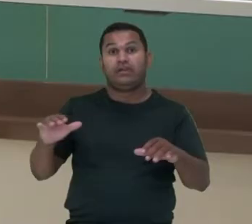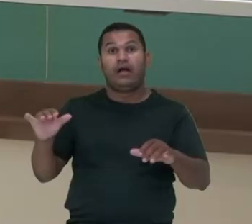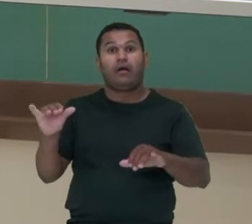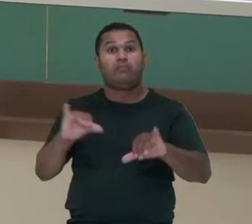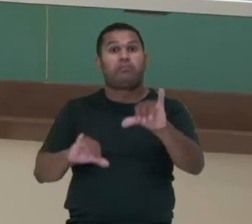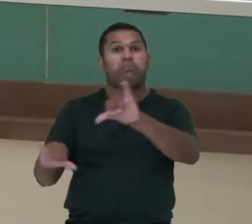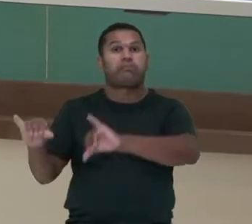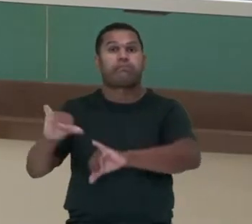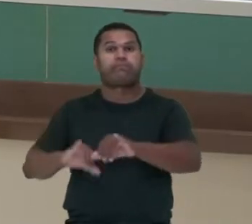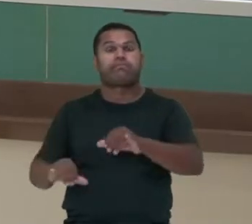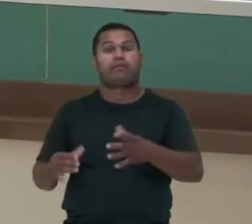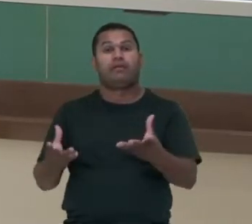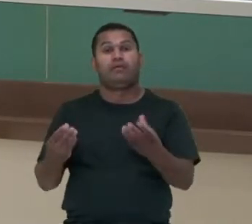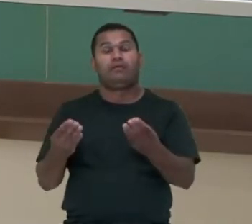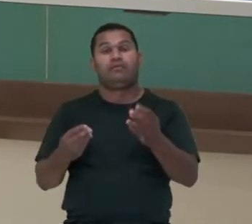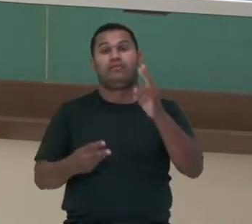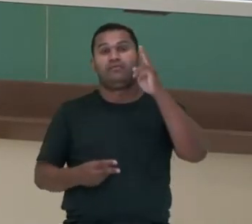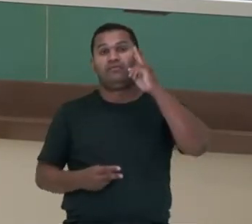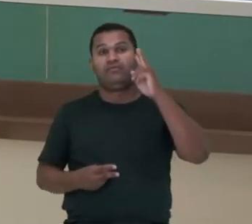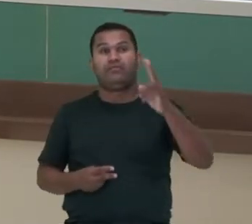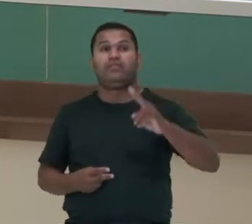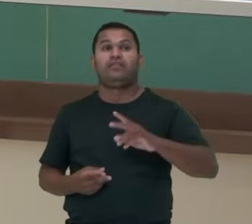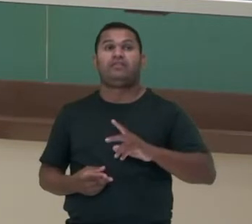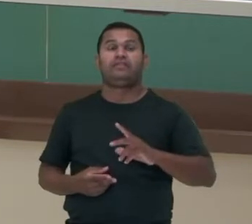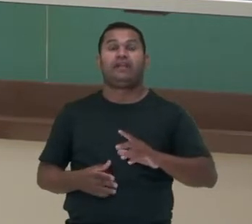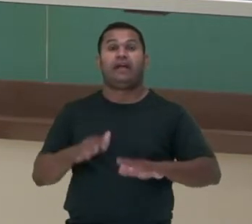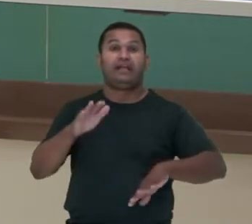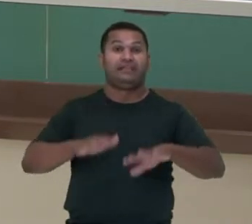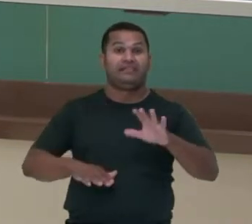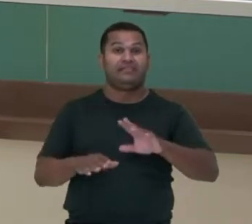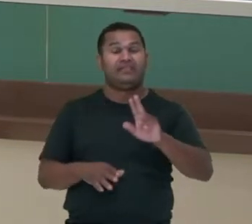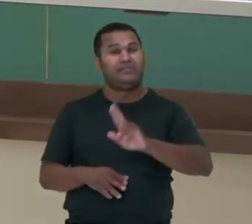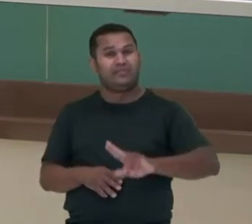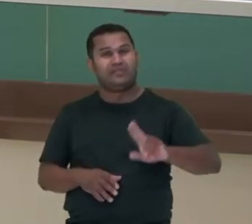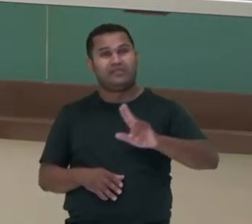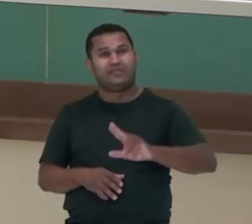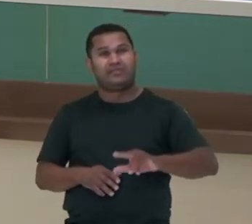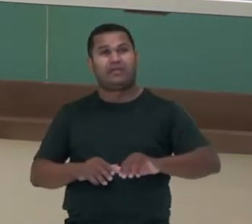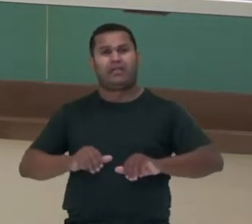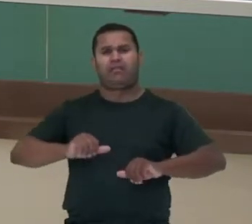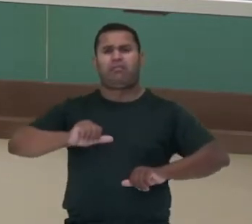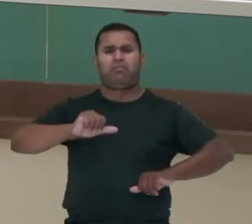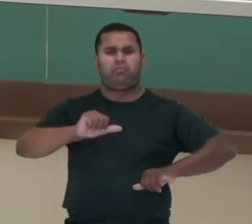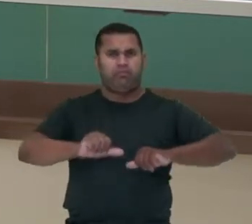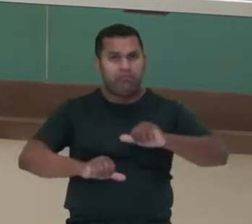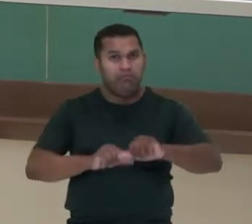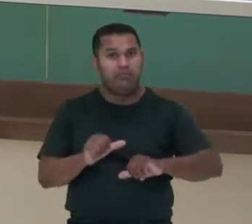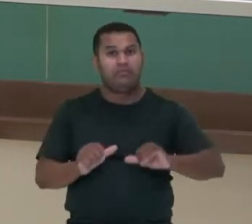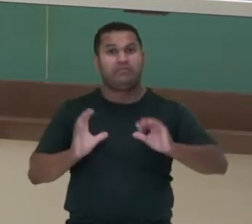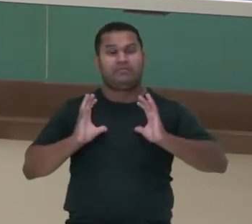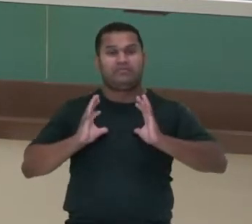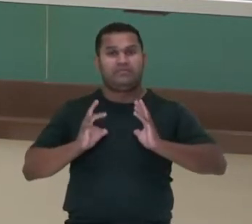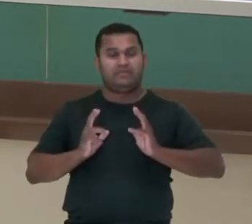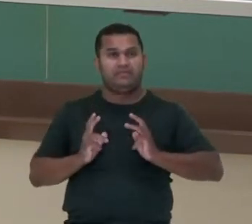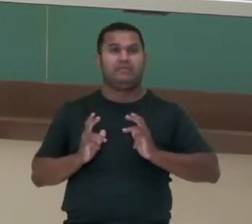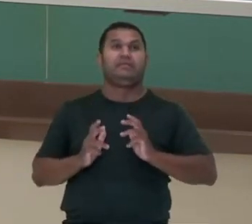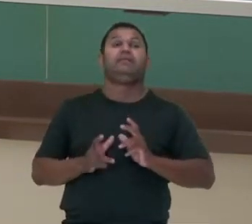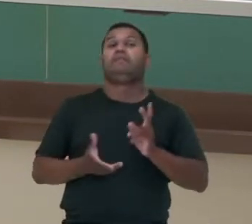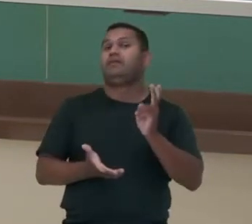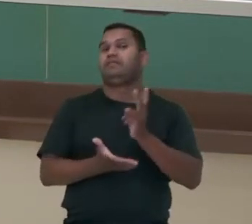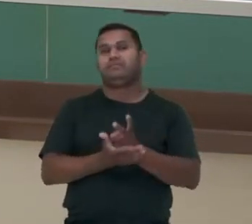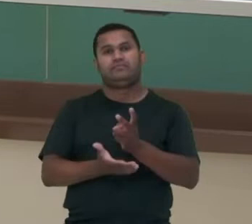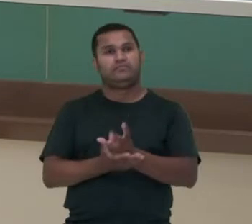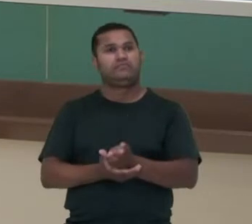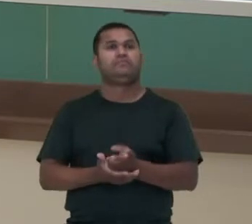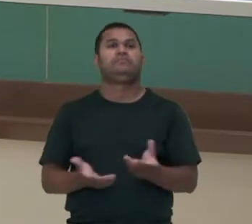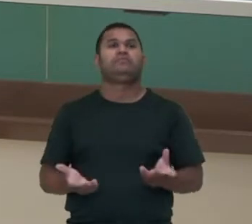com agrotóxico, foi utilizado inseticidas químicos, depois ele vai passar por um outro processo de